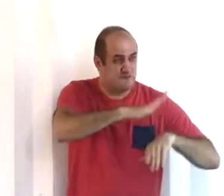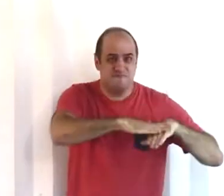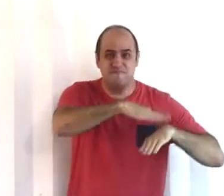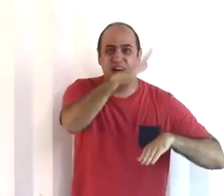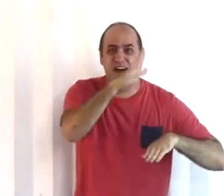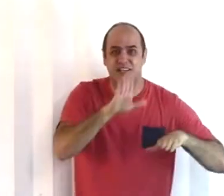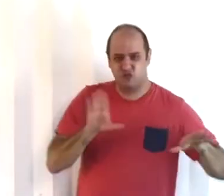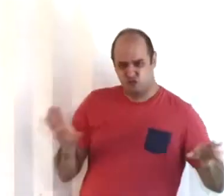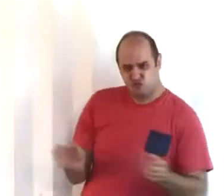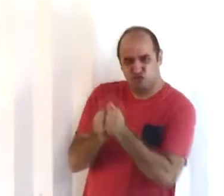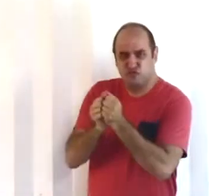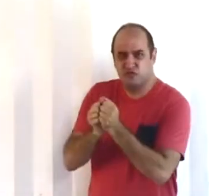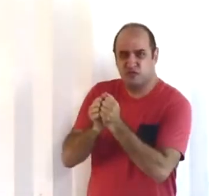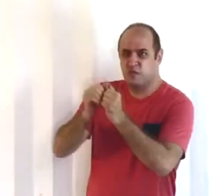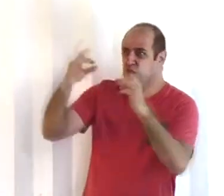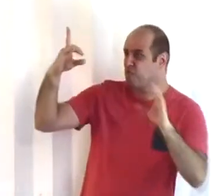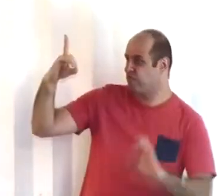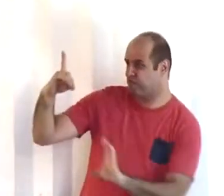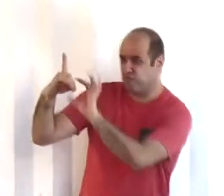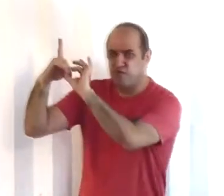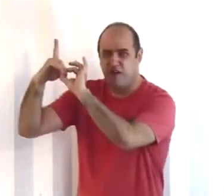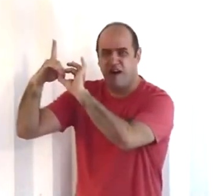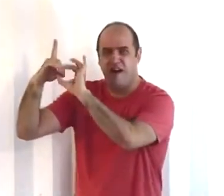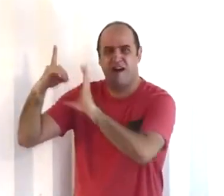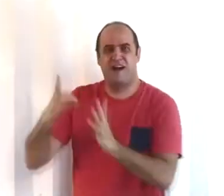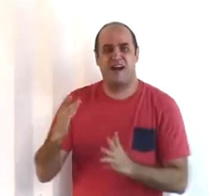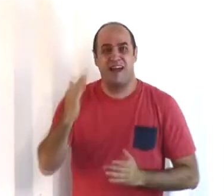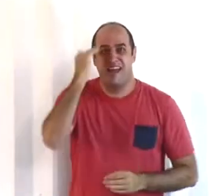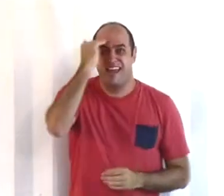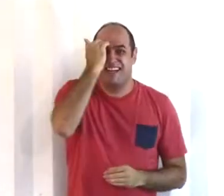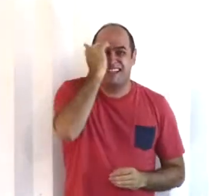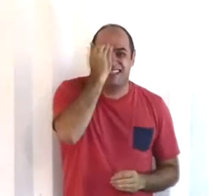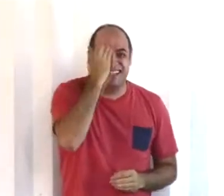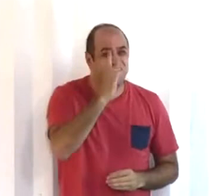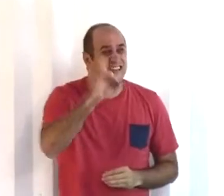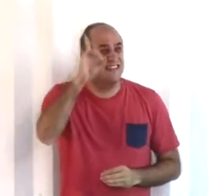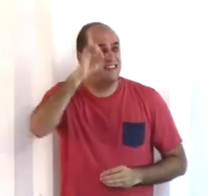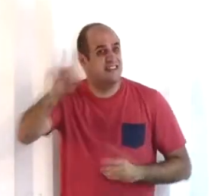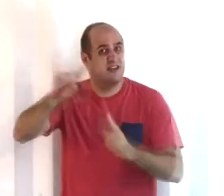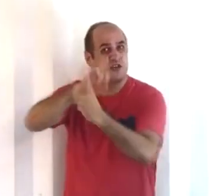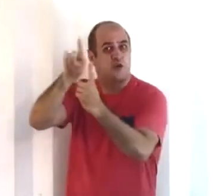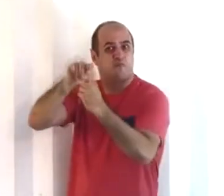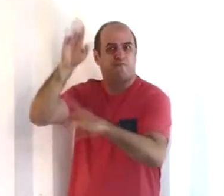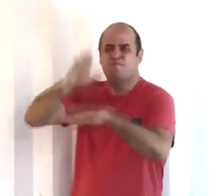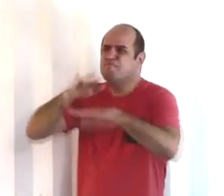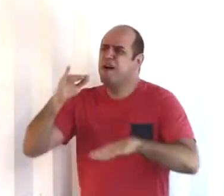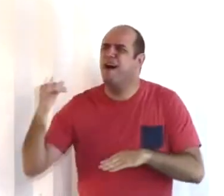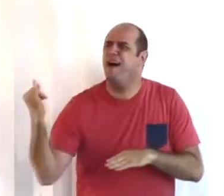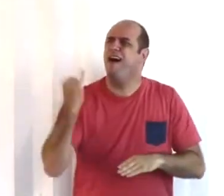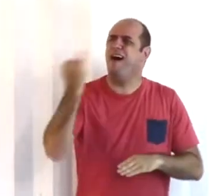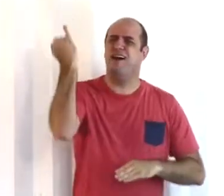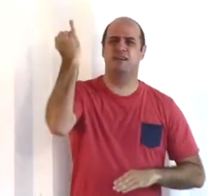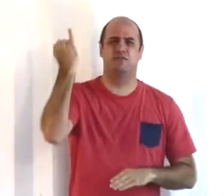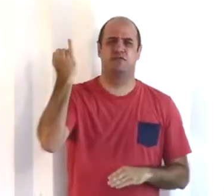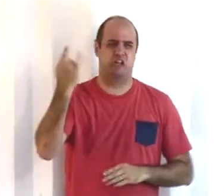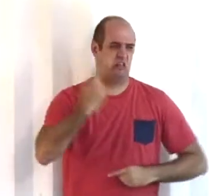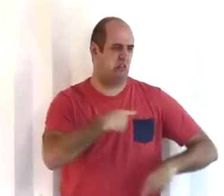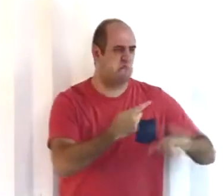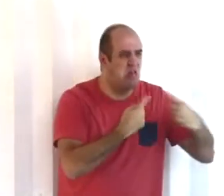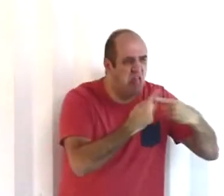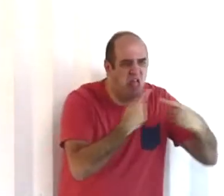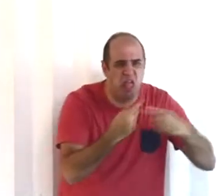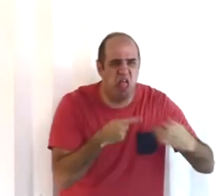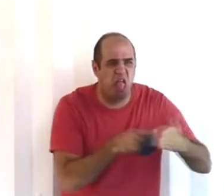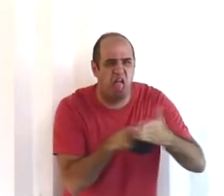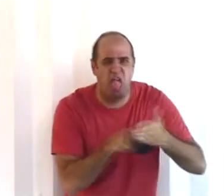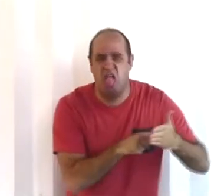nossa fraqueza. Vamos entender que o ideal que temos neste lugar é mais importante do que eu vencer essa batalha pessoal com